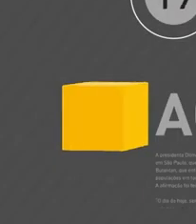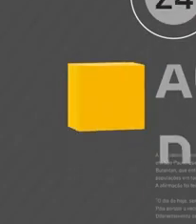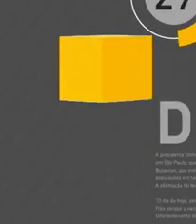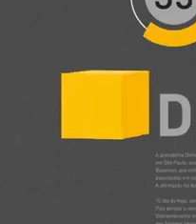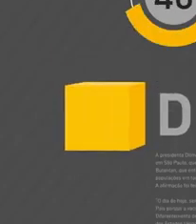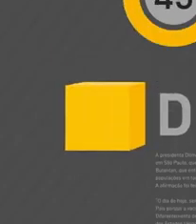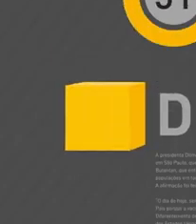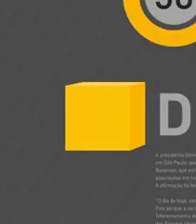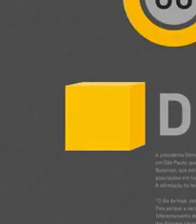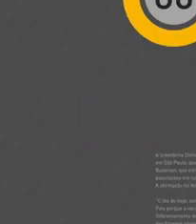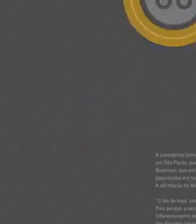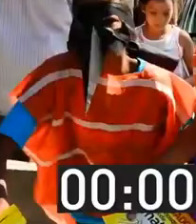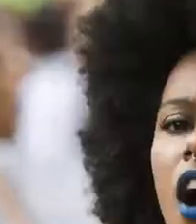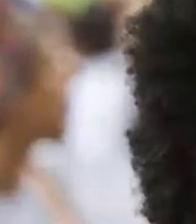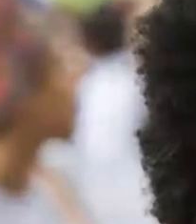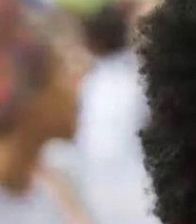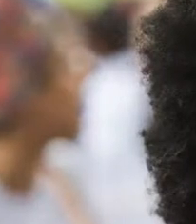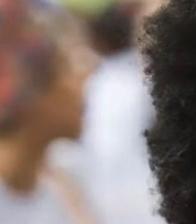pô